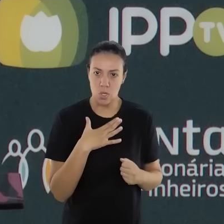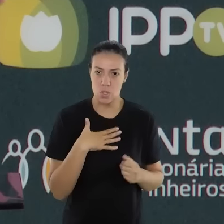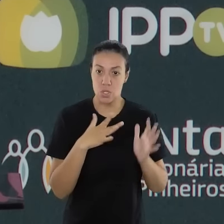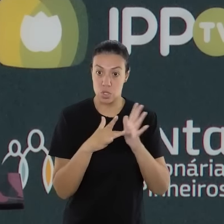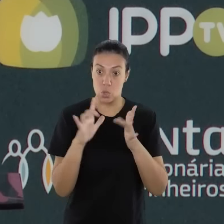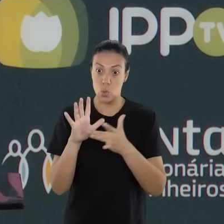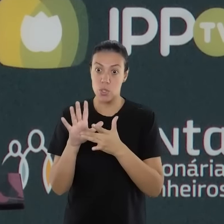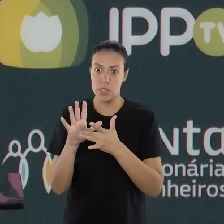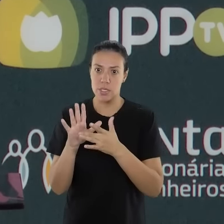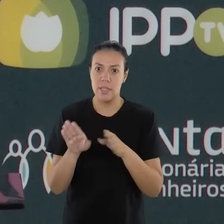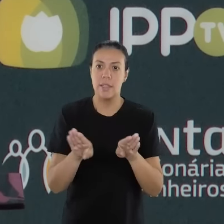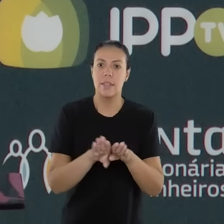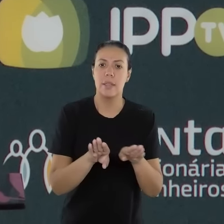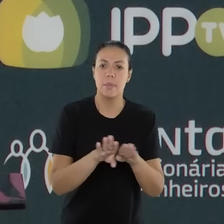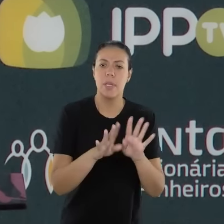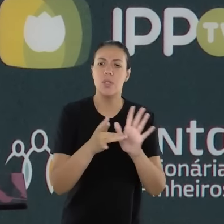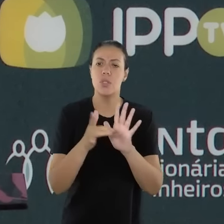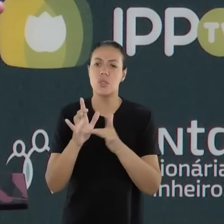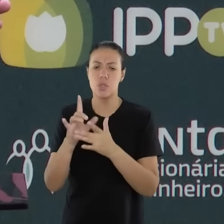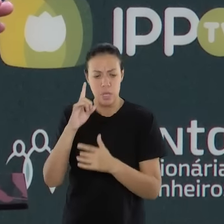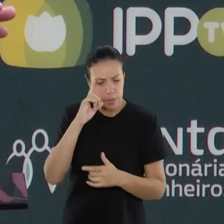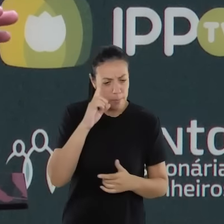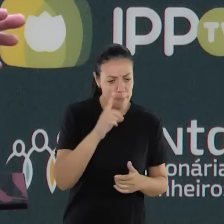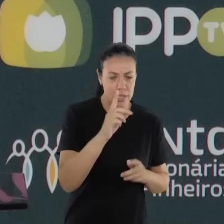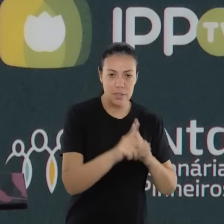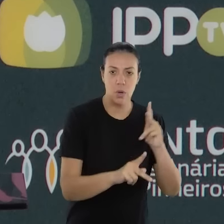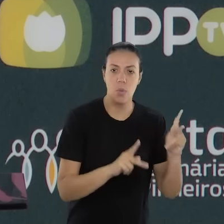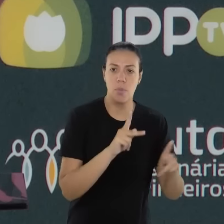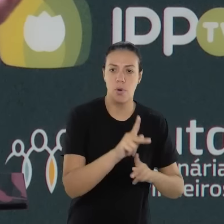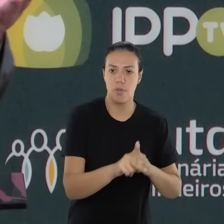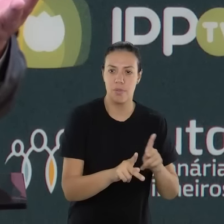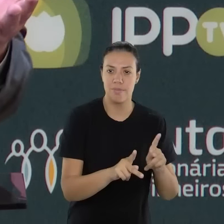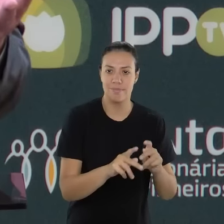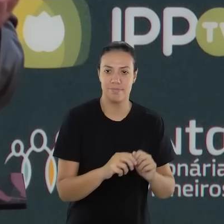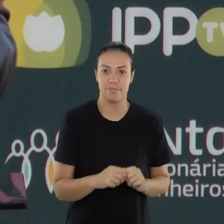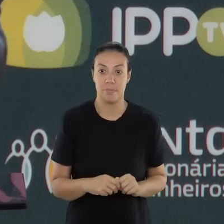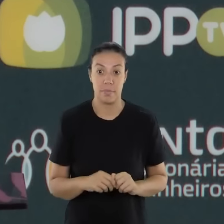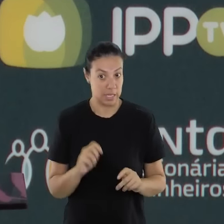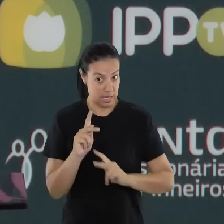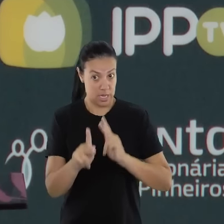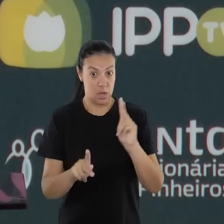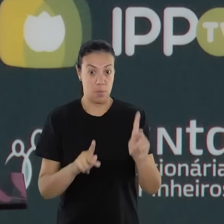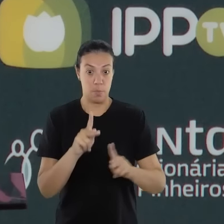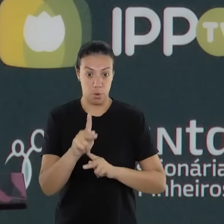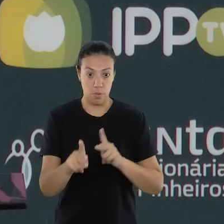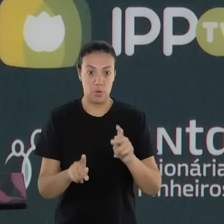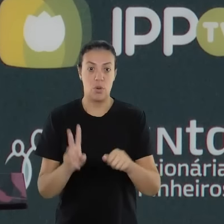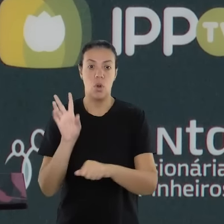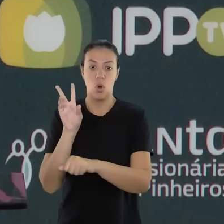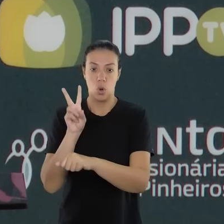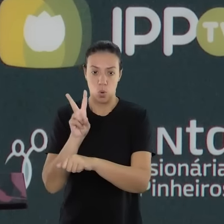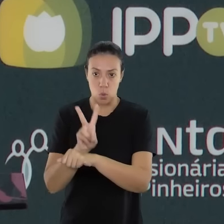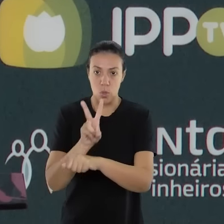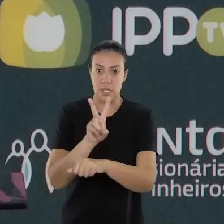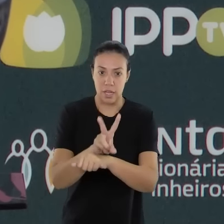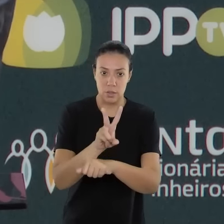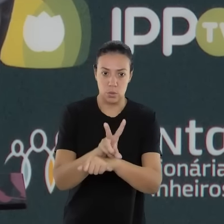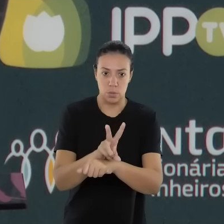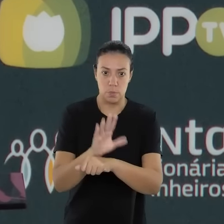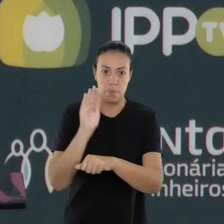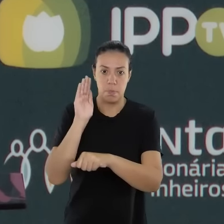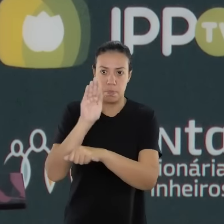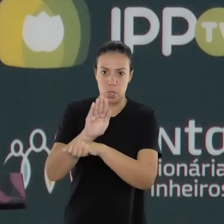É o povo protegido. É o povo protegido. Diz o próprio Jesus Cristo,